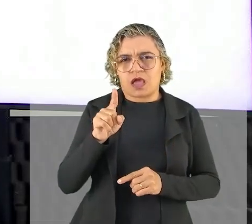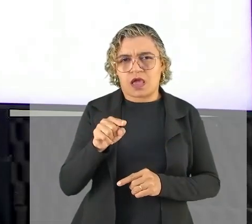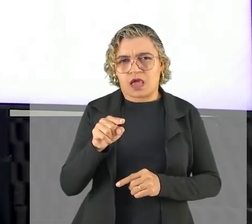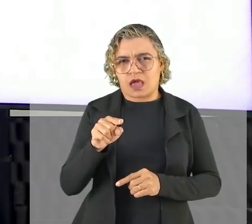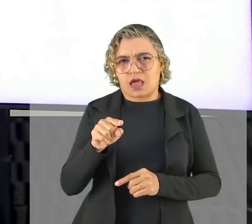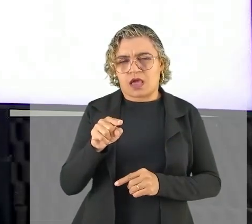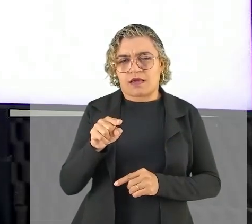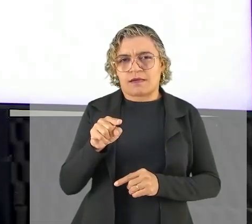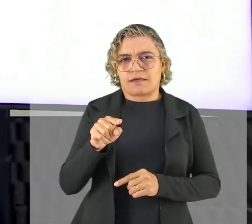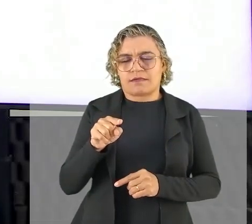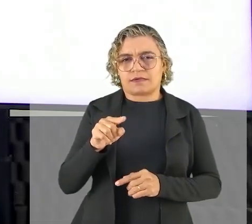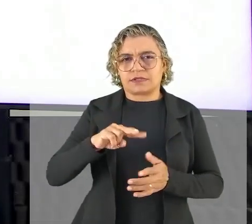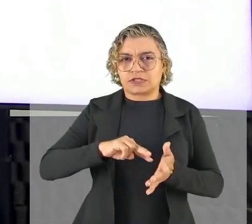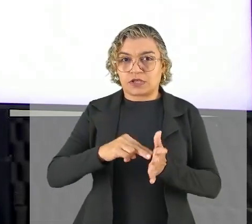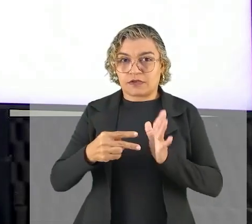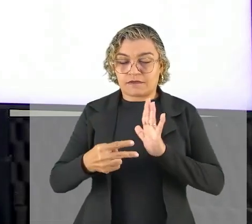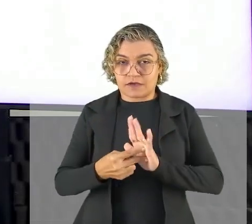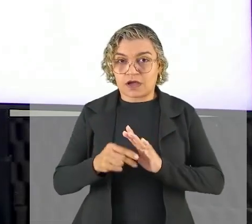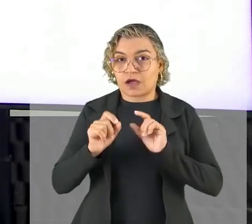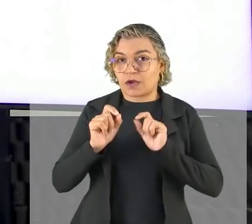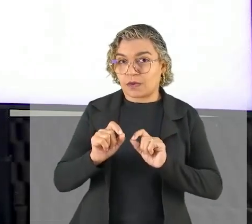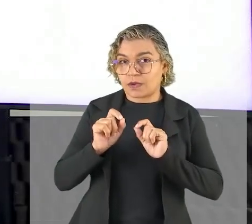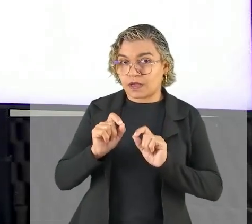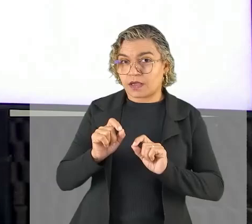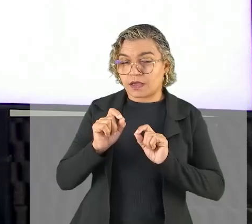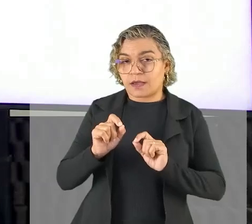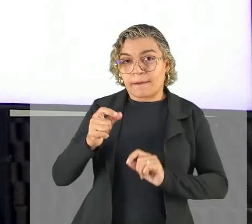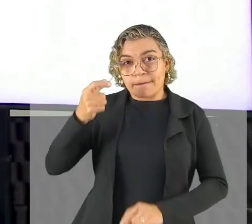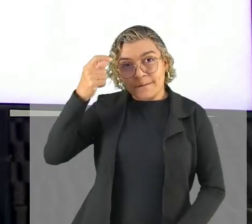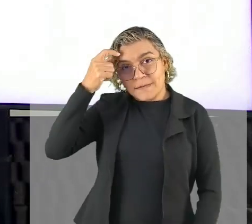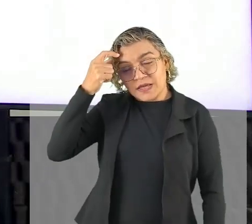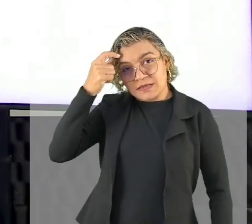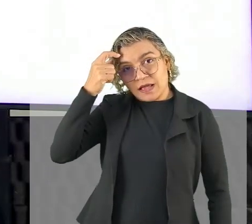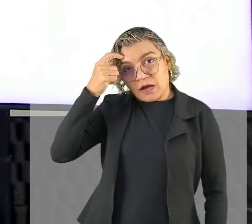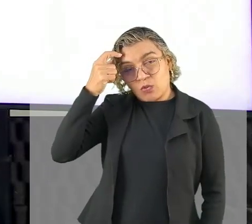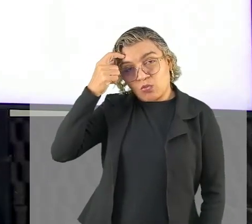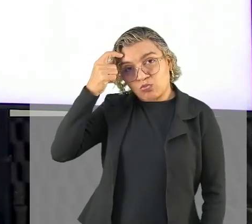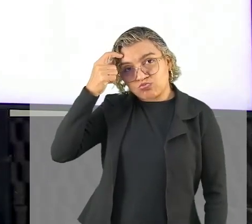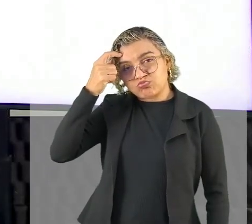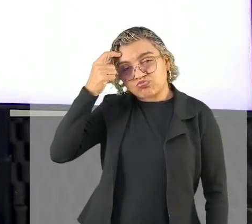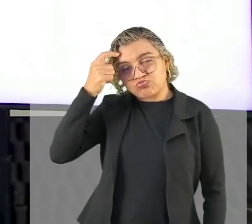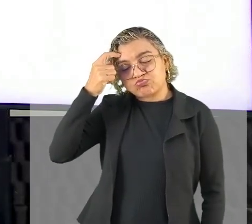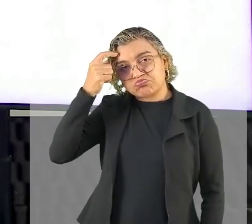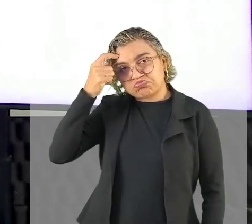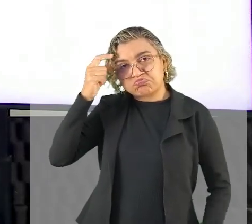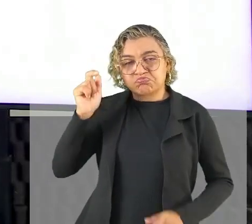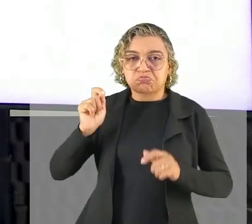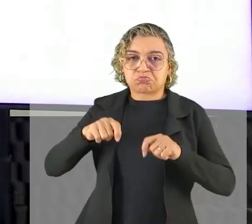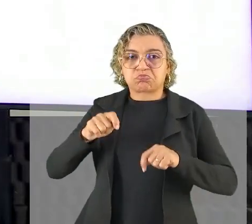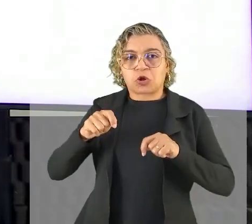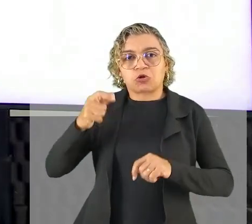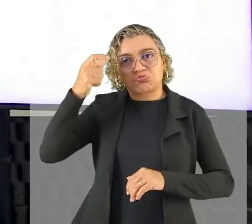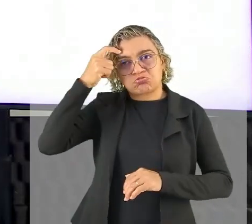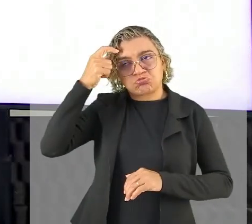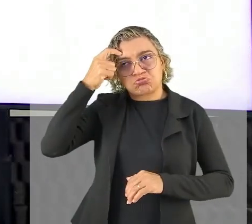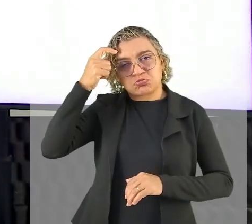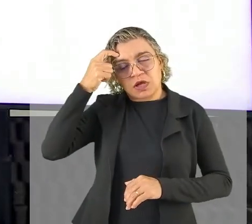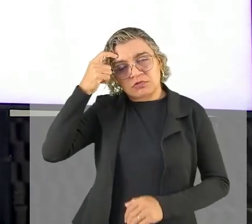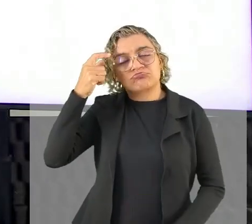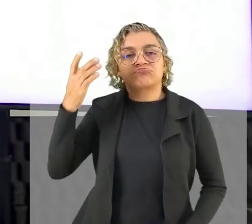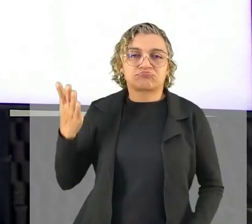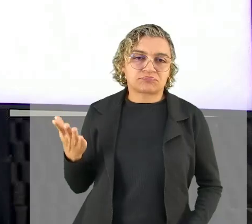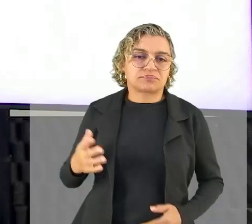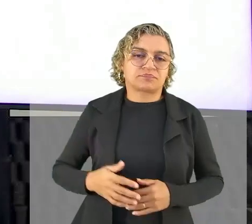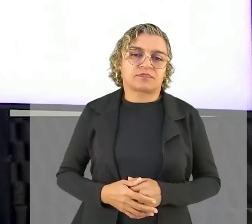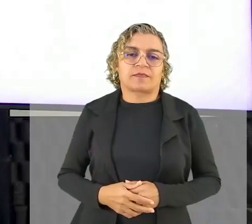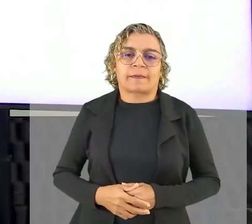estado mental em que a pessoa ela pode estar até mesmo depois de adulta, né? Então, vamos ao que pede,